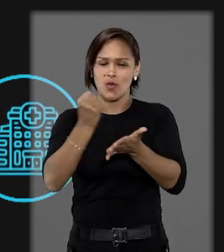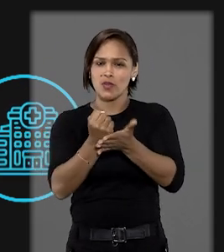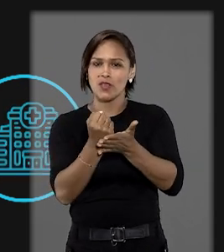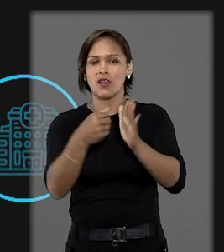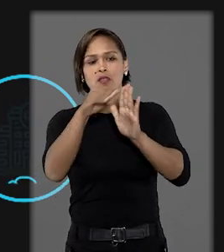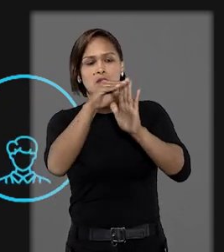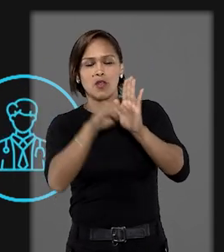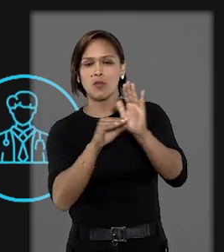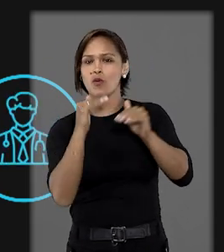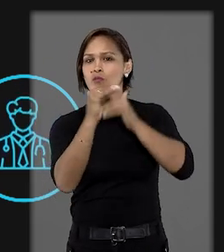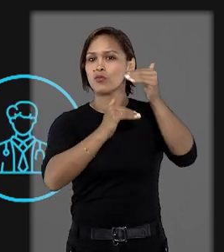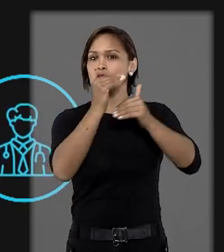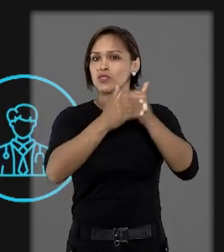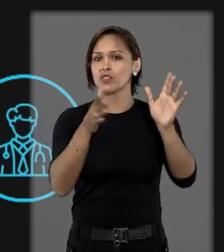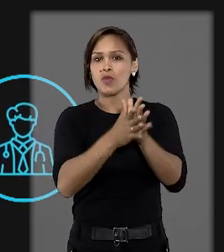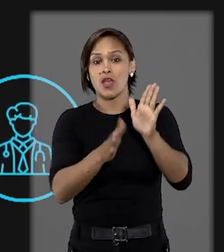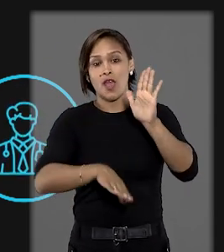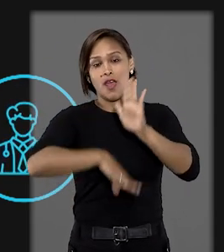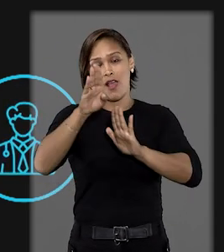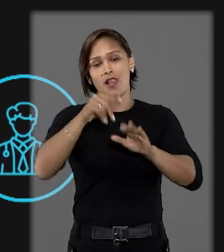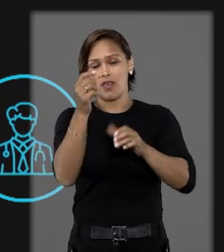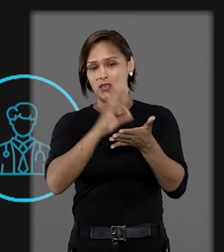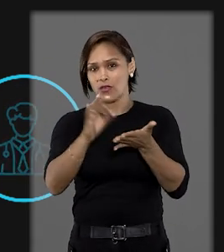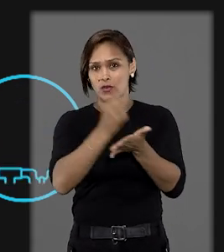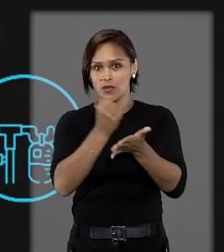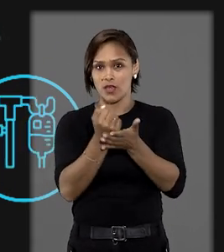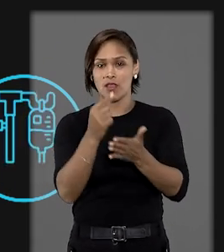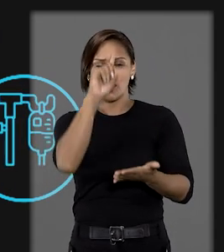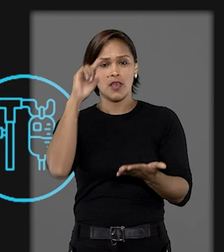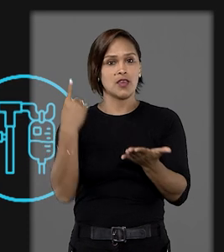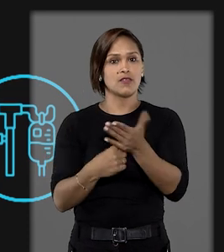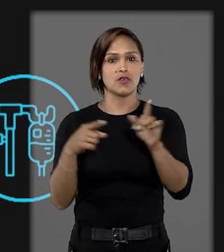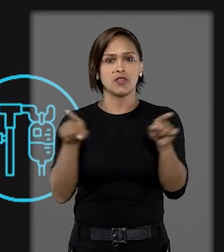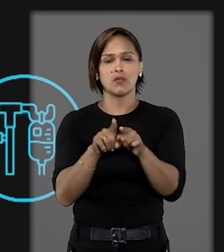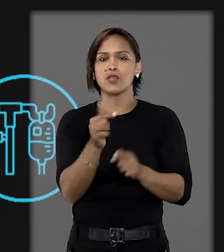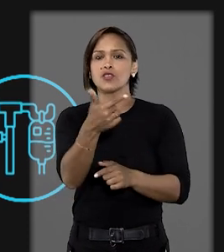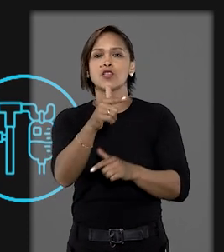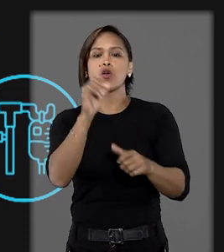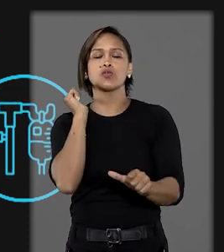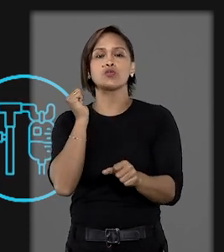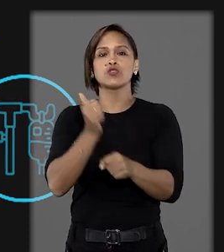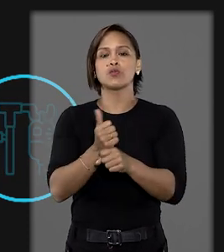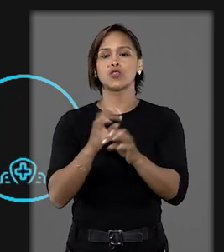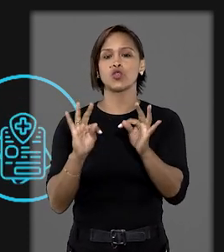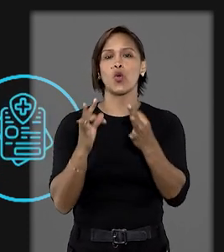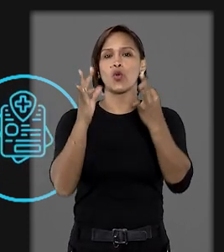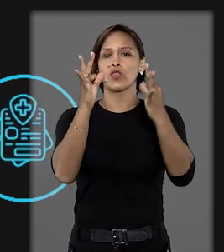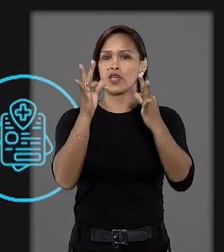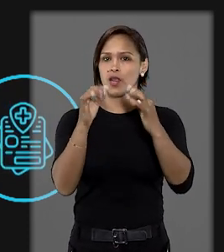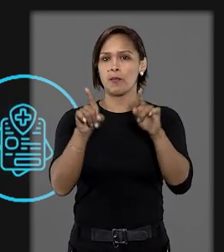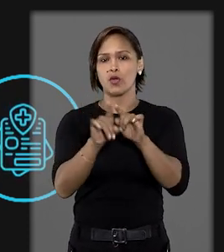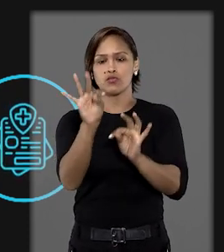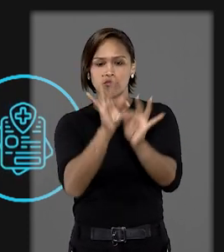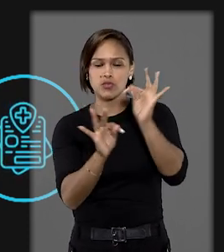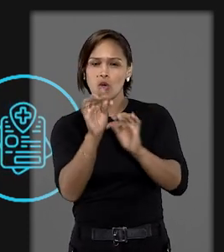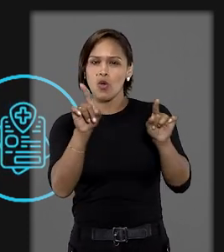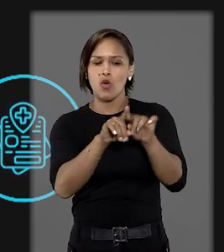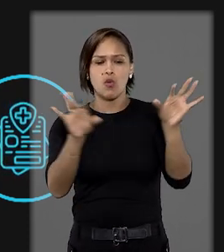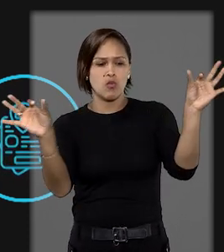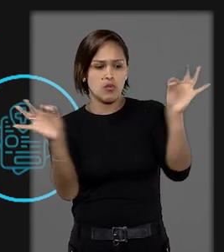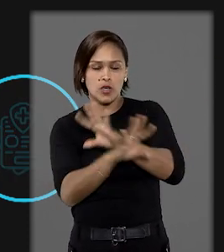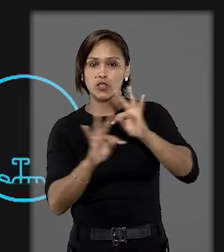cobertura de procedimento extra-rol. Foi definido ainda que, não havendo substituto terapêutico ou esgotados os